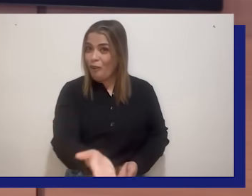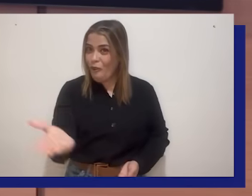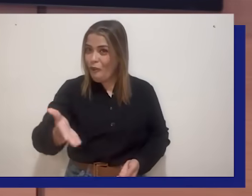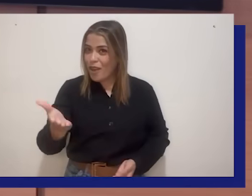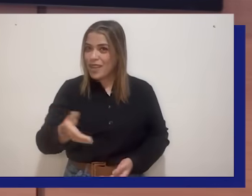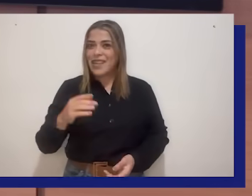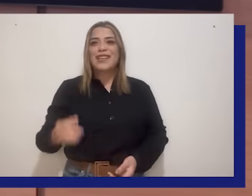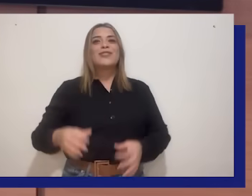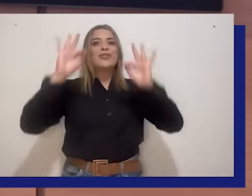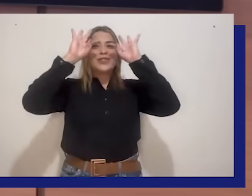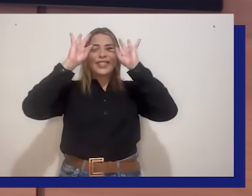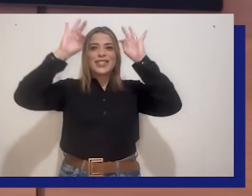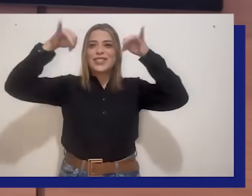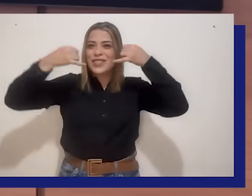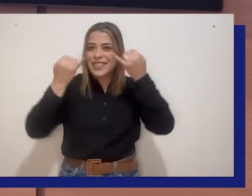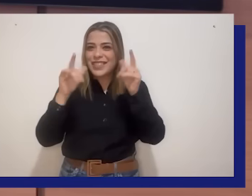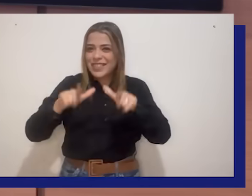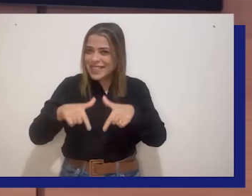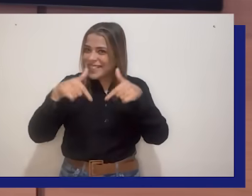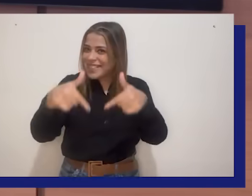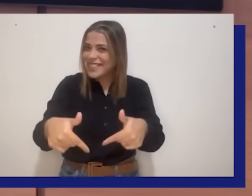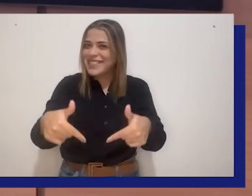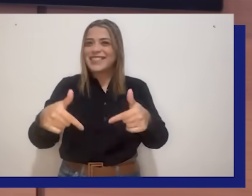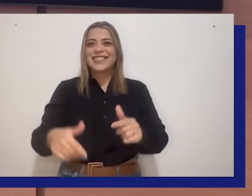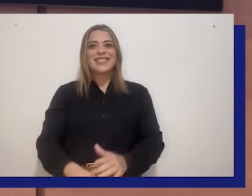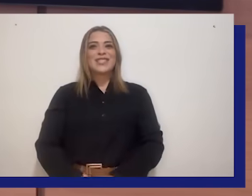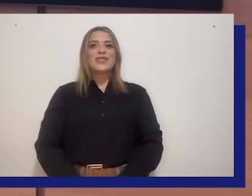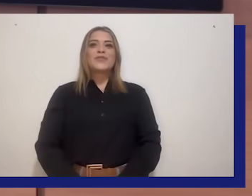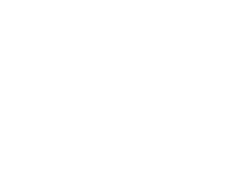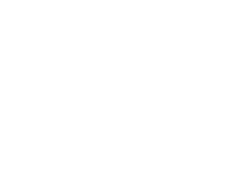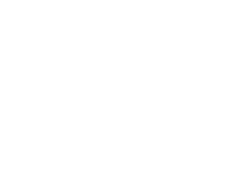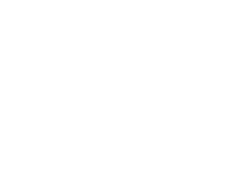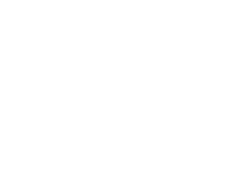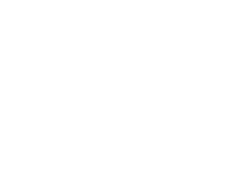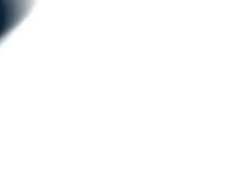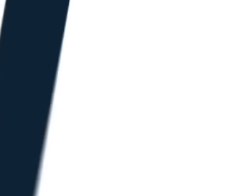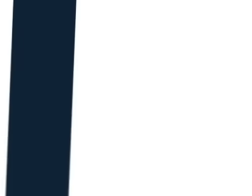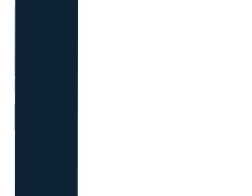você acompanha agora no TJRJ em Ação.